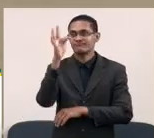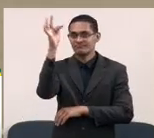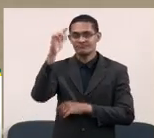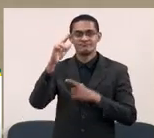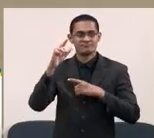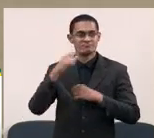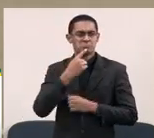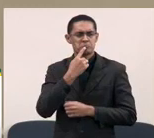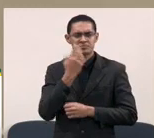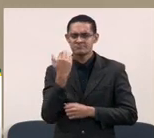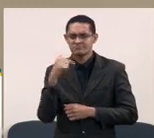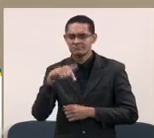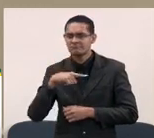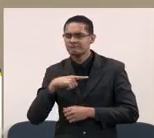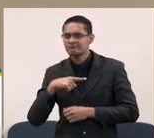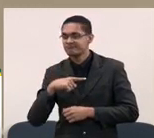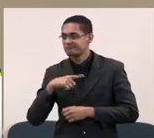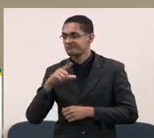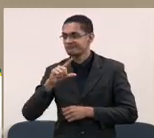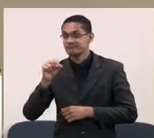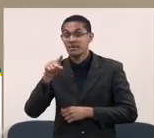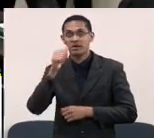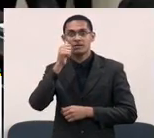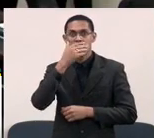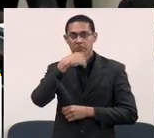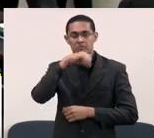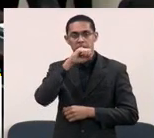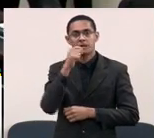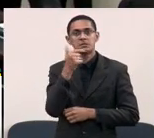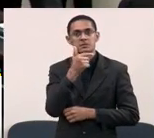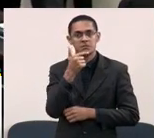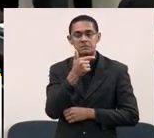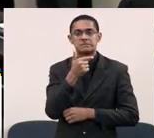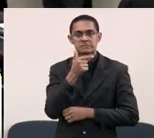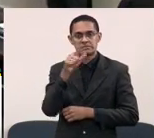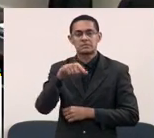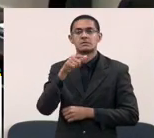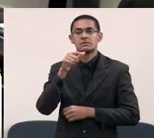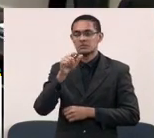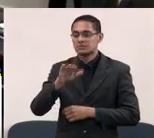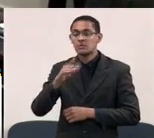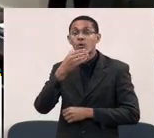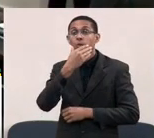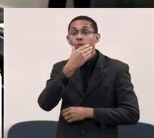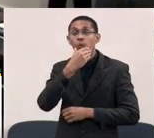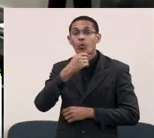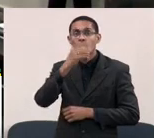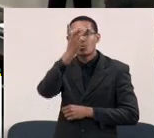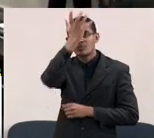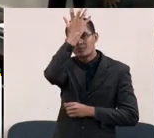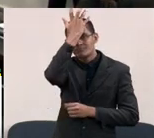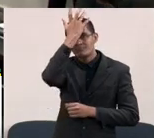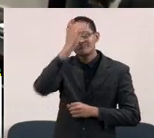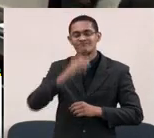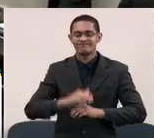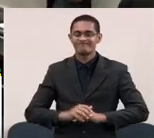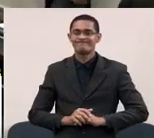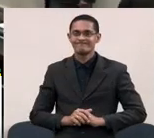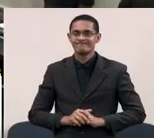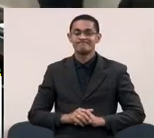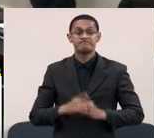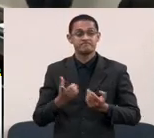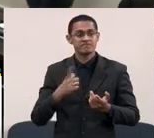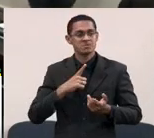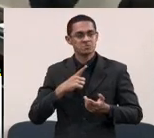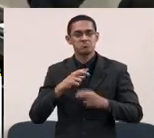estava aqui há pouco, ele também é padrasto de um menino autista. E o que me traz hoje aqui, eu quero